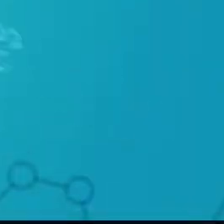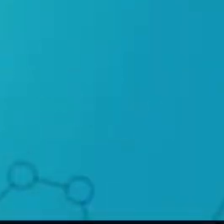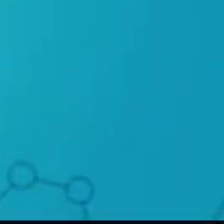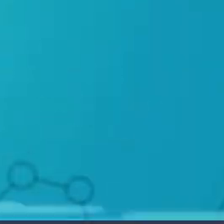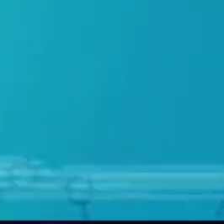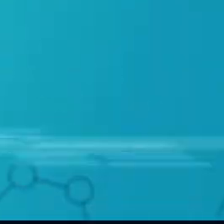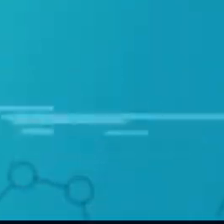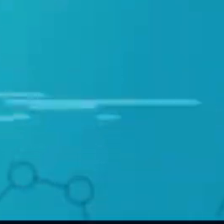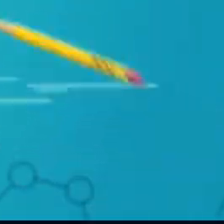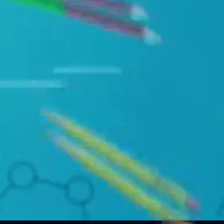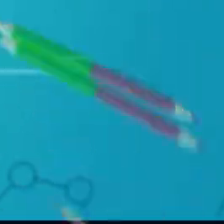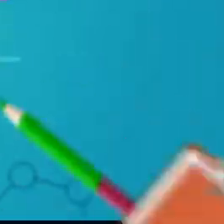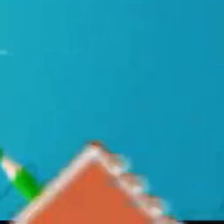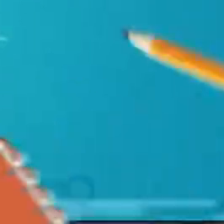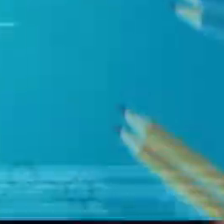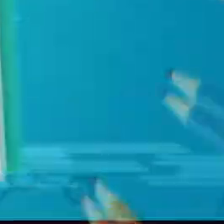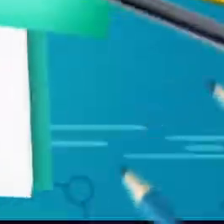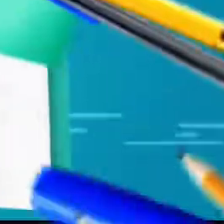o